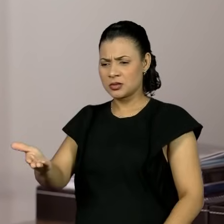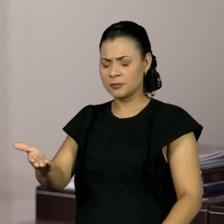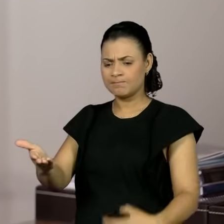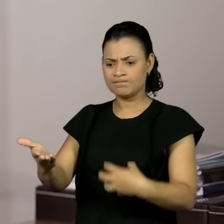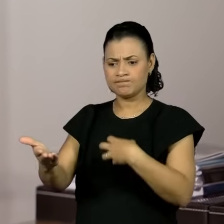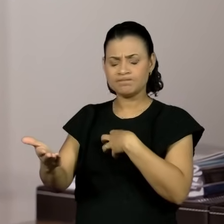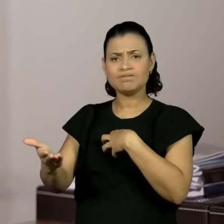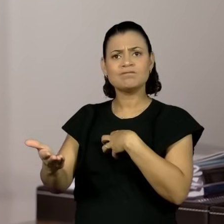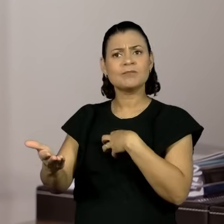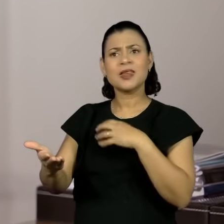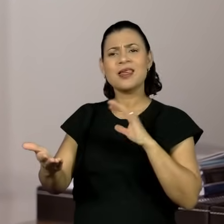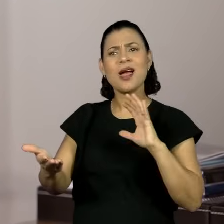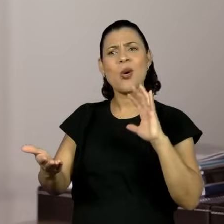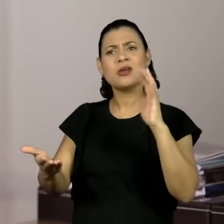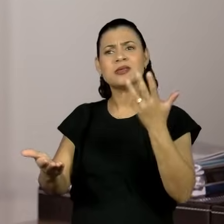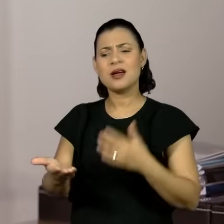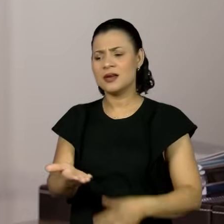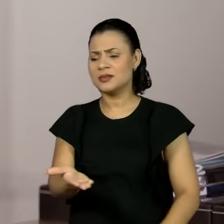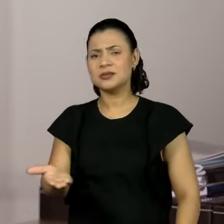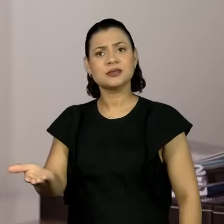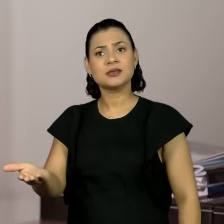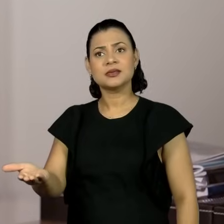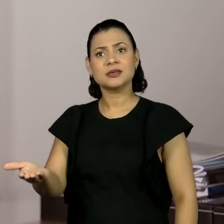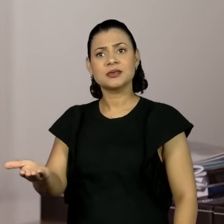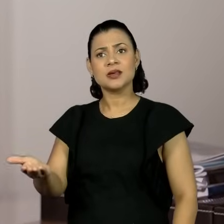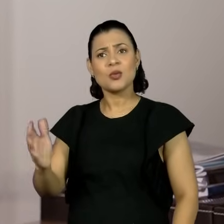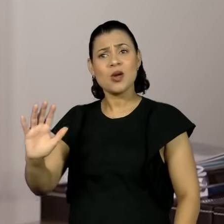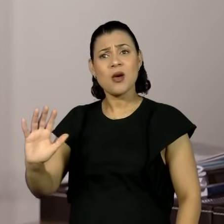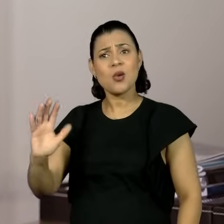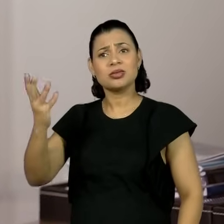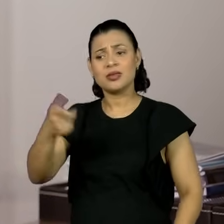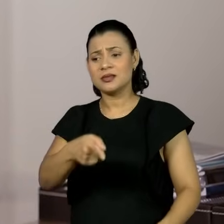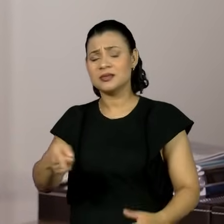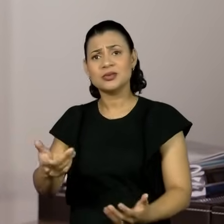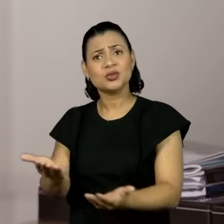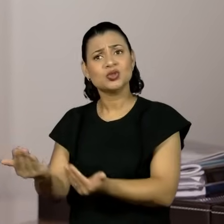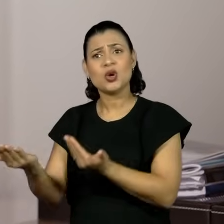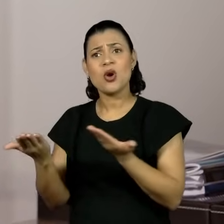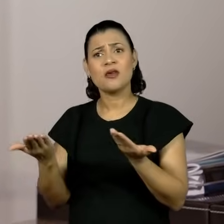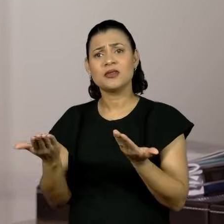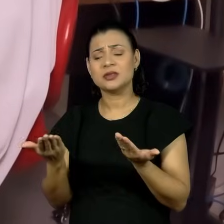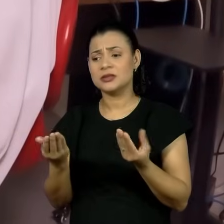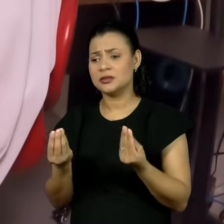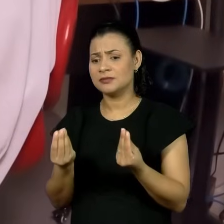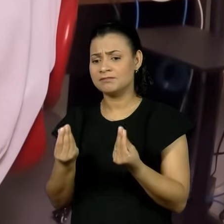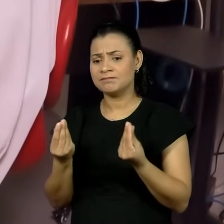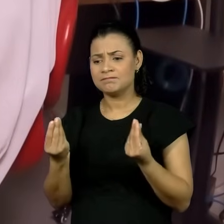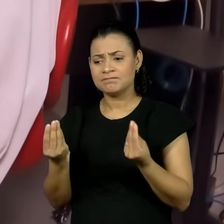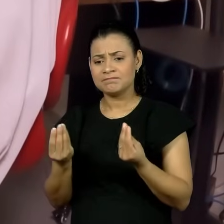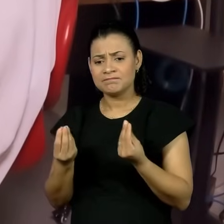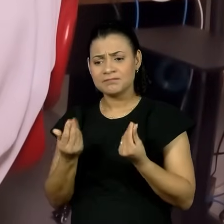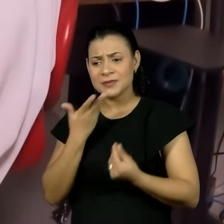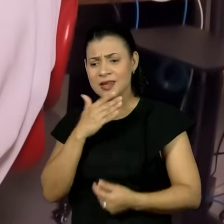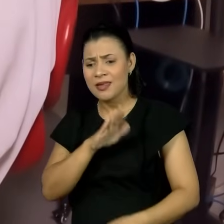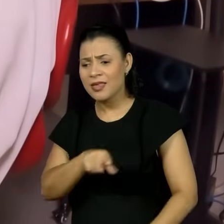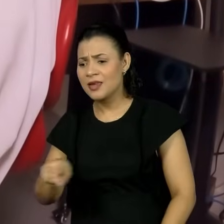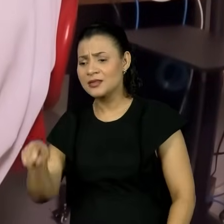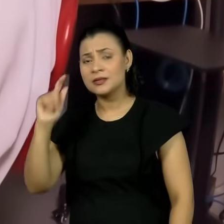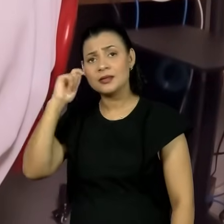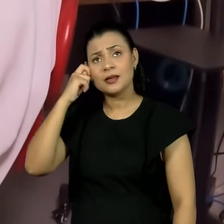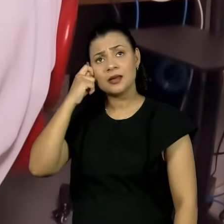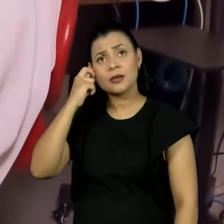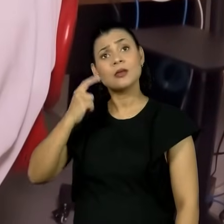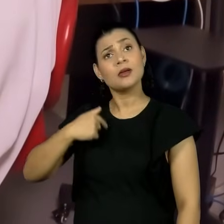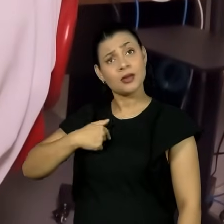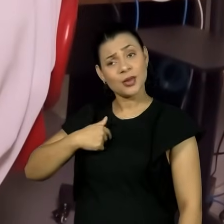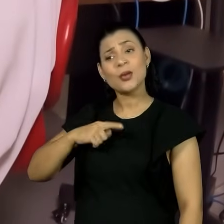que acontece com esses homens, né? O que acontece com esses meninos. Eu tenho irmãos,